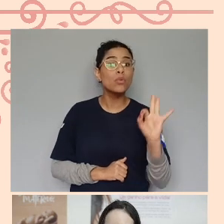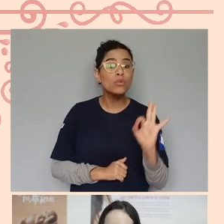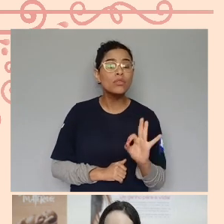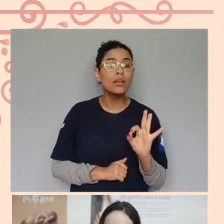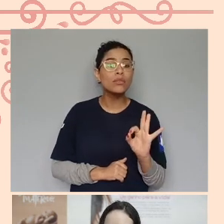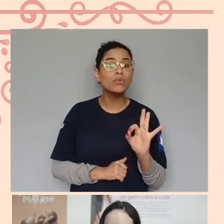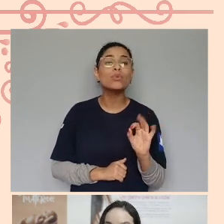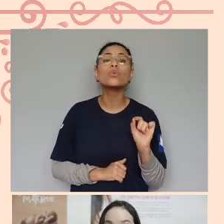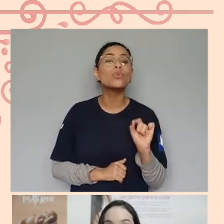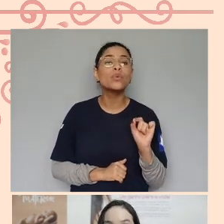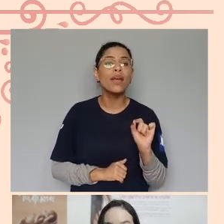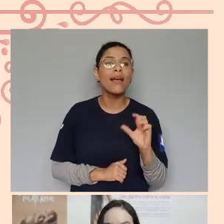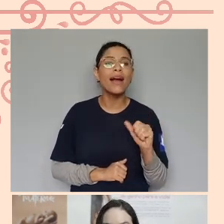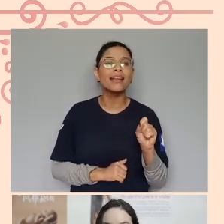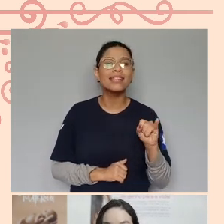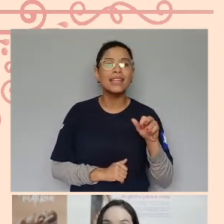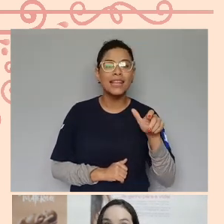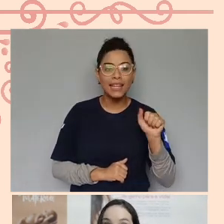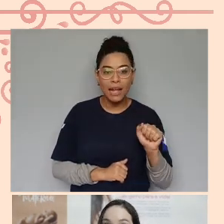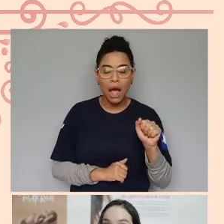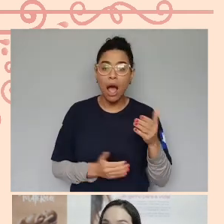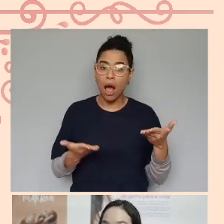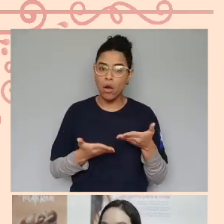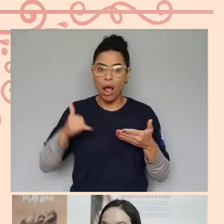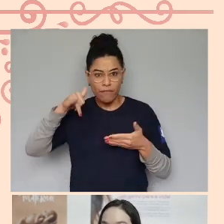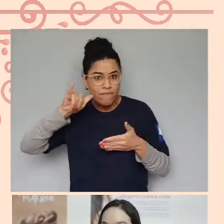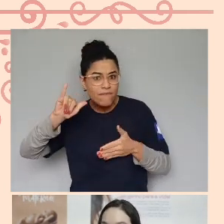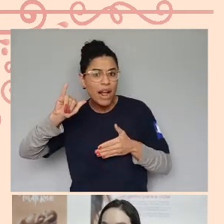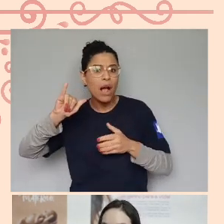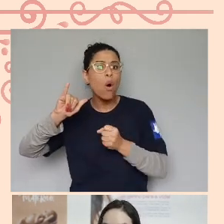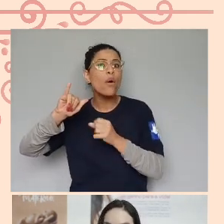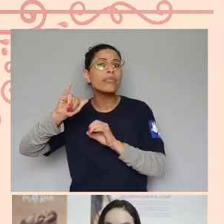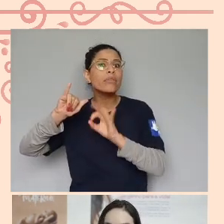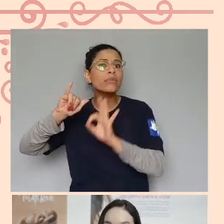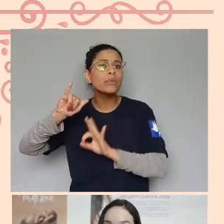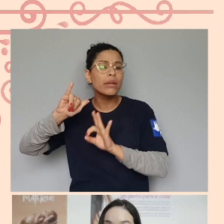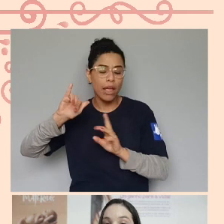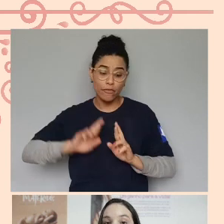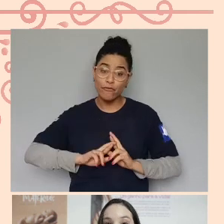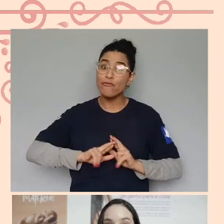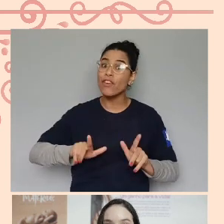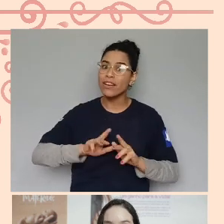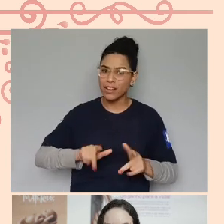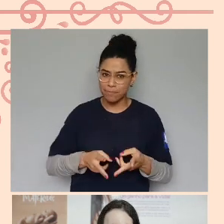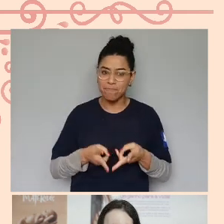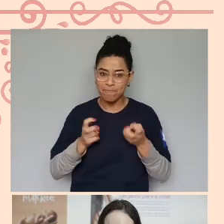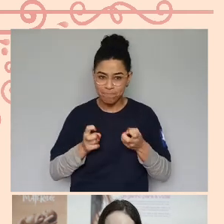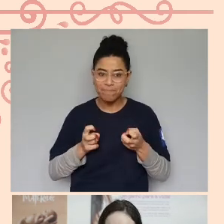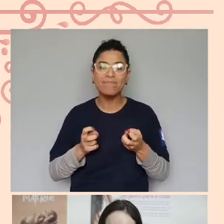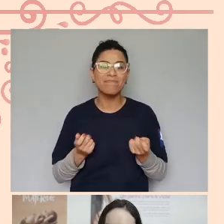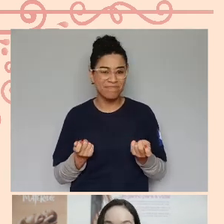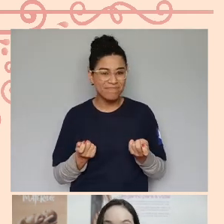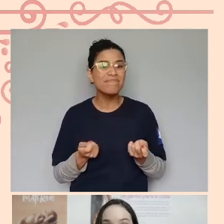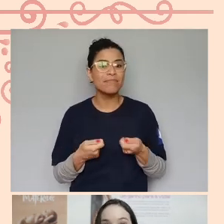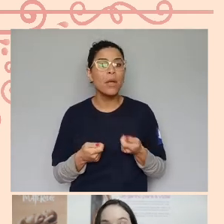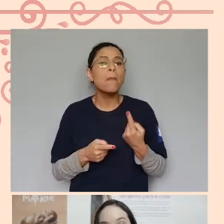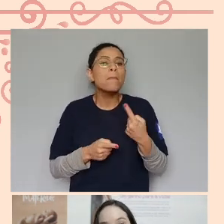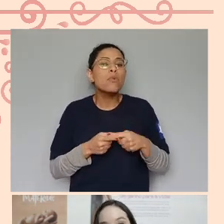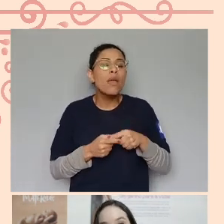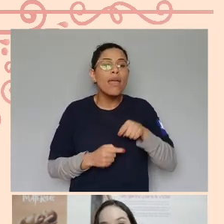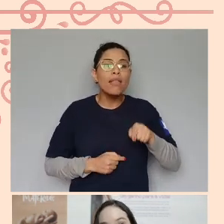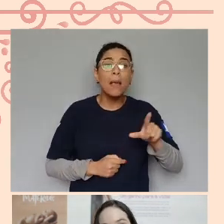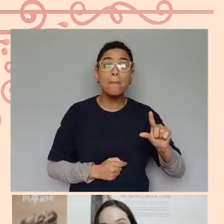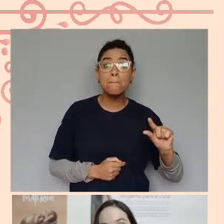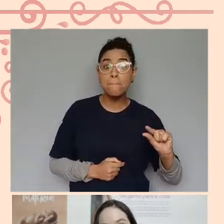de caseína, enquanto o leite da vaca tem 80% de caseína. Esse é um grande diferencial do leite materno, porque o fato dele